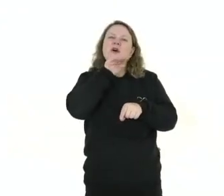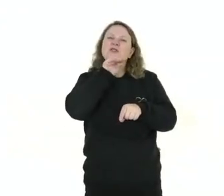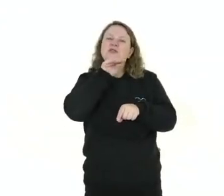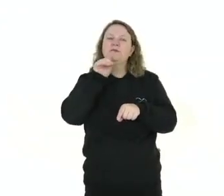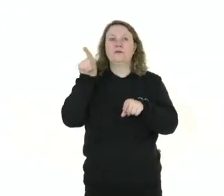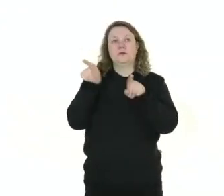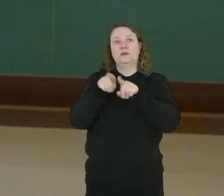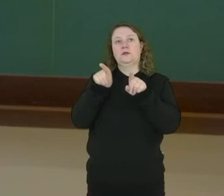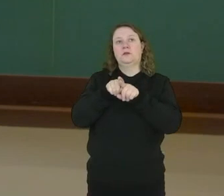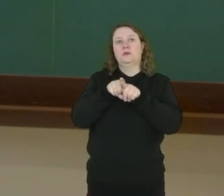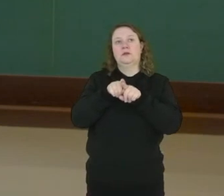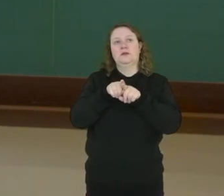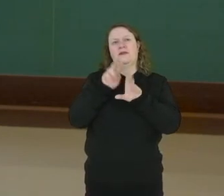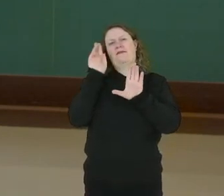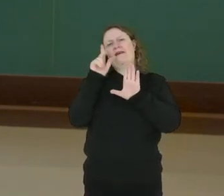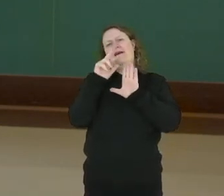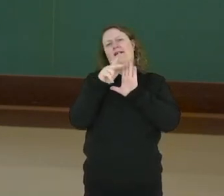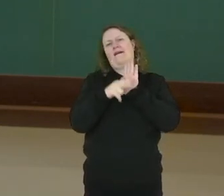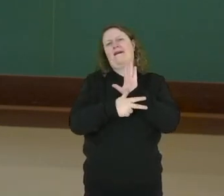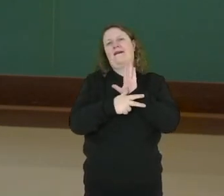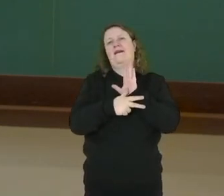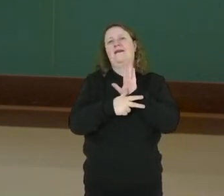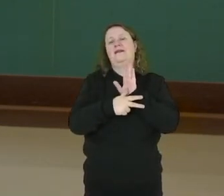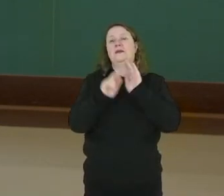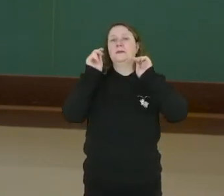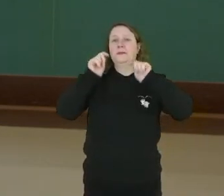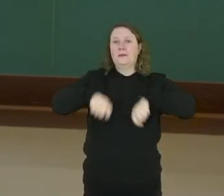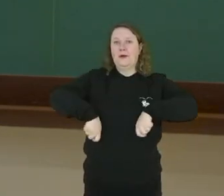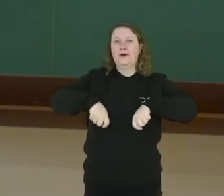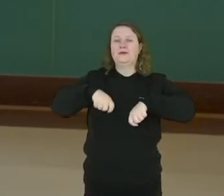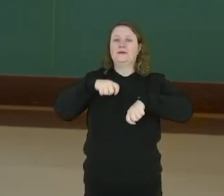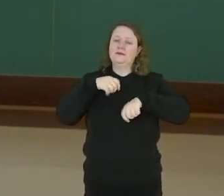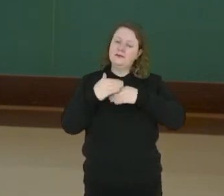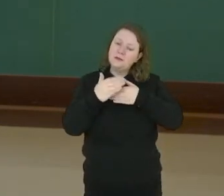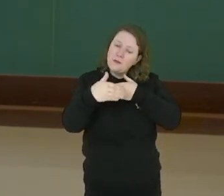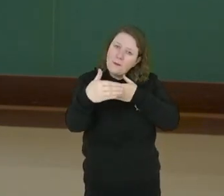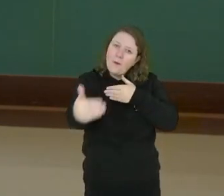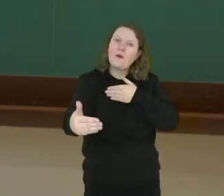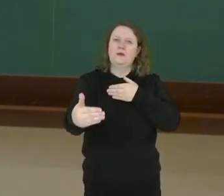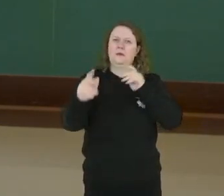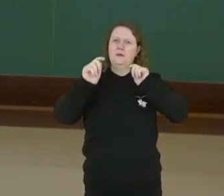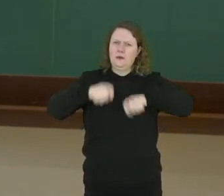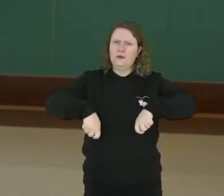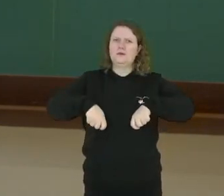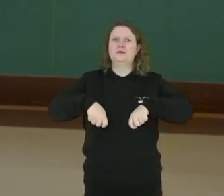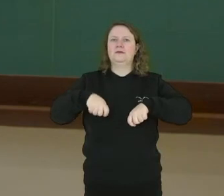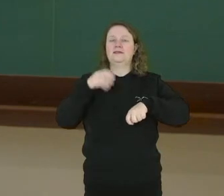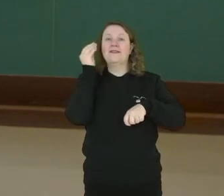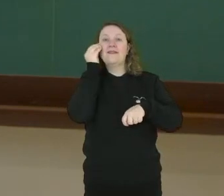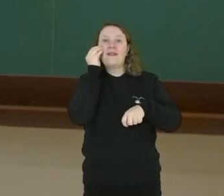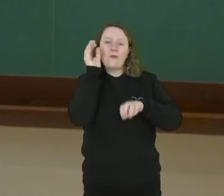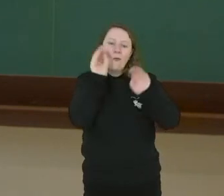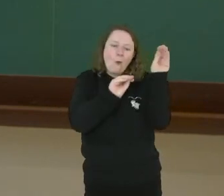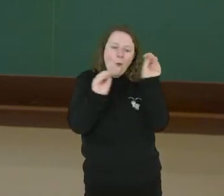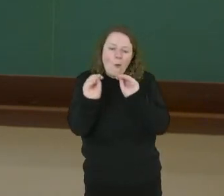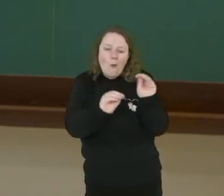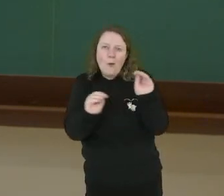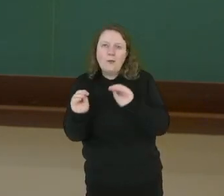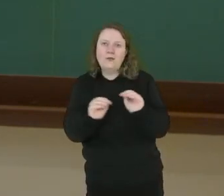outras figuras. Então, se não deu tempo de se construir nesse tempinho que a gente deu, tenta lá construir na sua casa e depois as